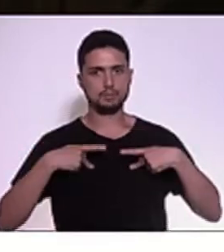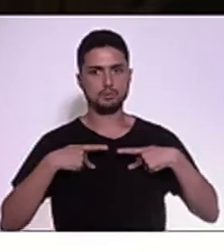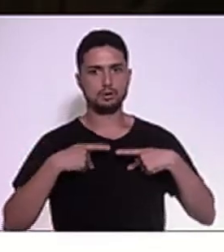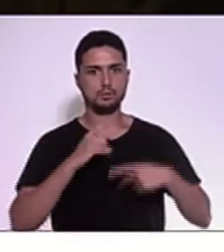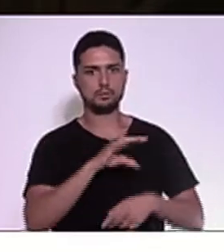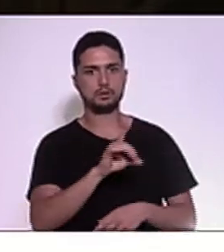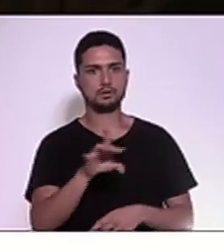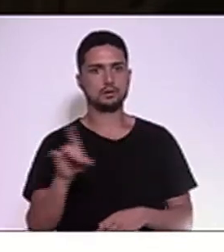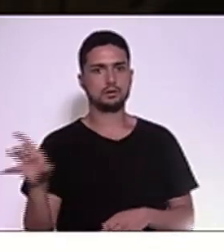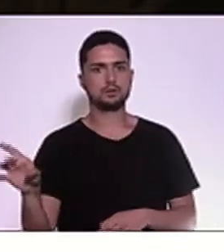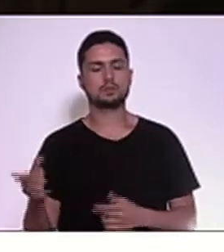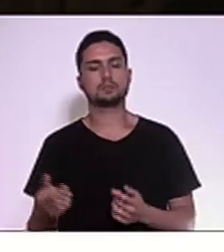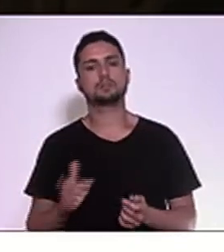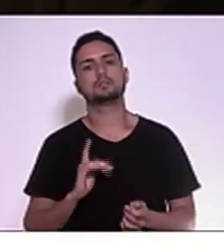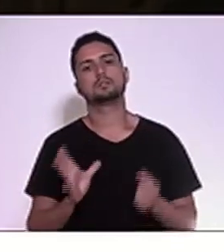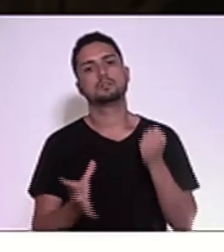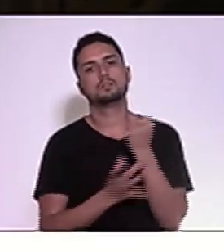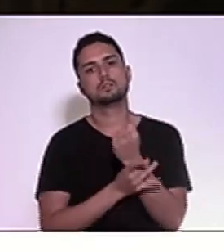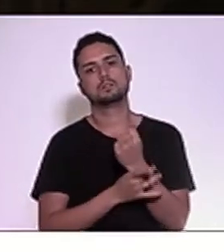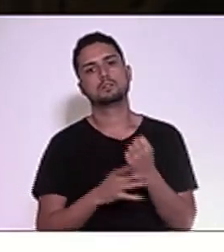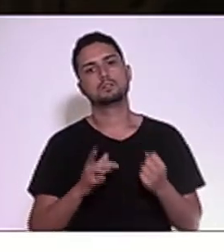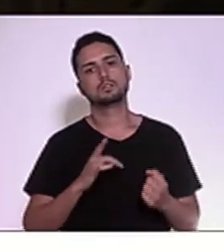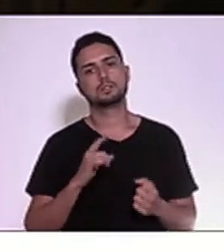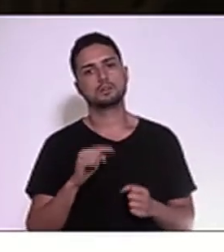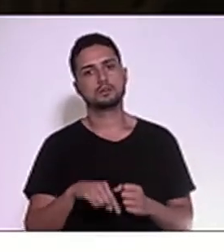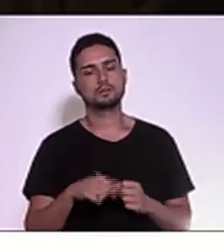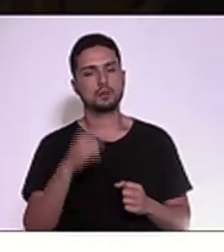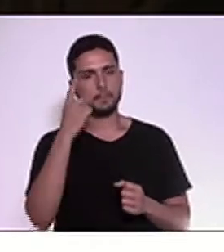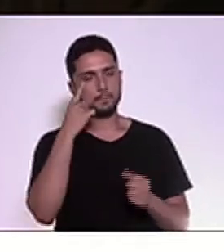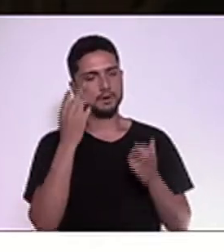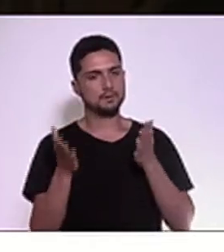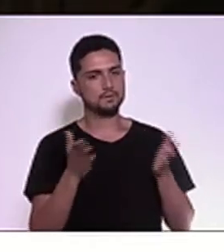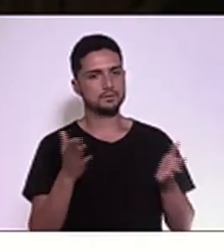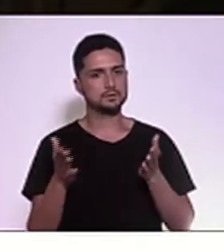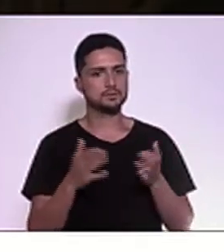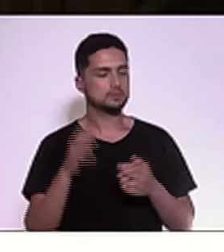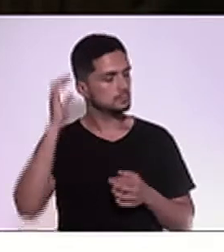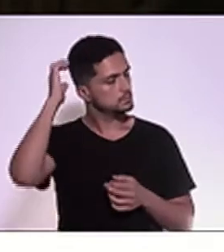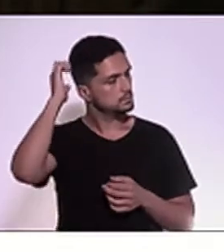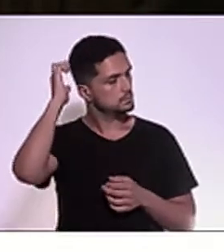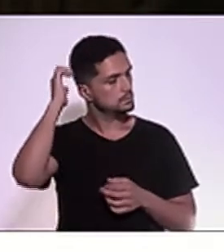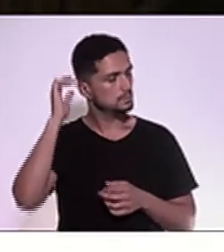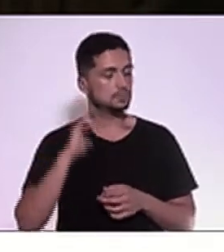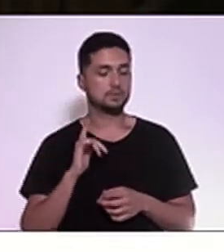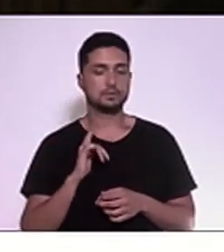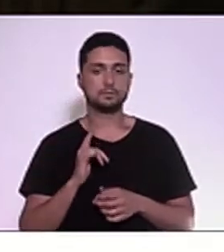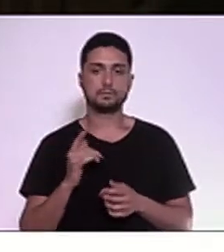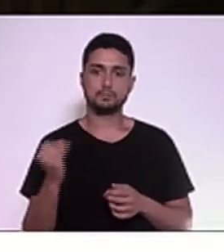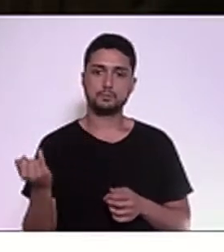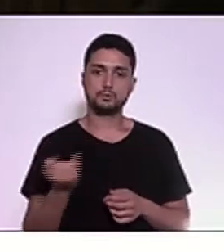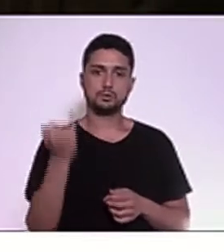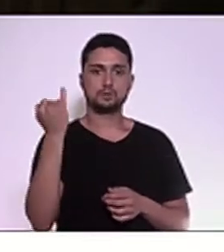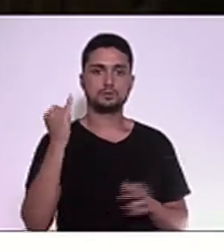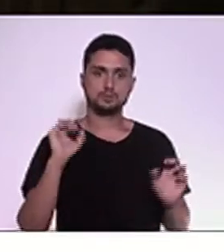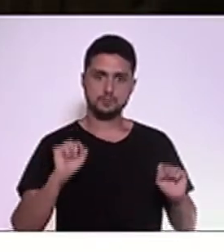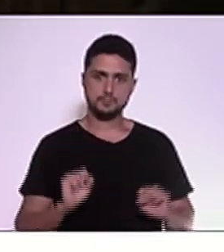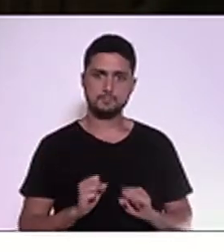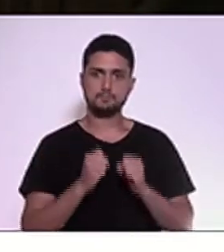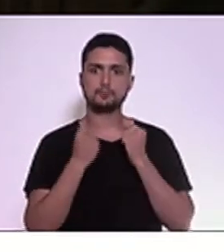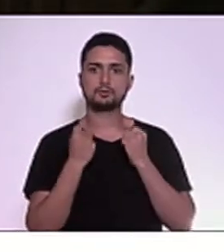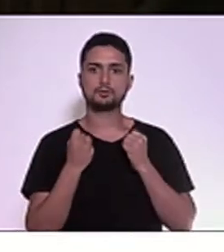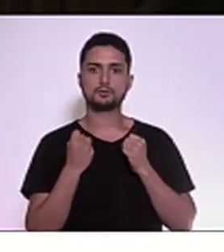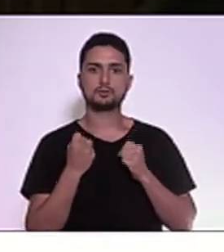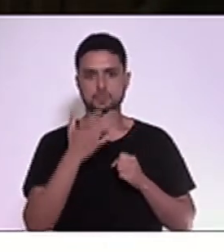garantias fundamentais. Ali consta a previsão, o preceito de proteção aos